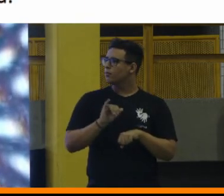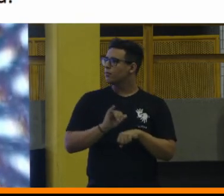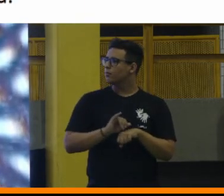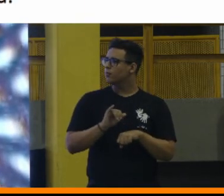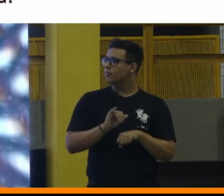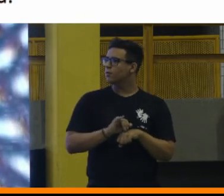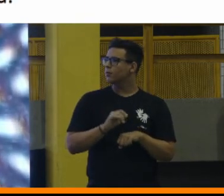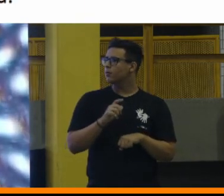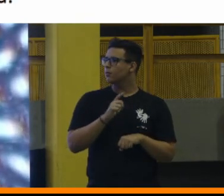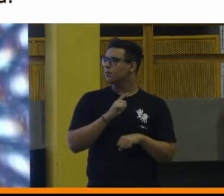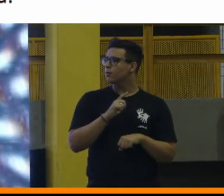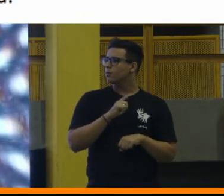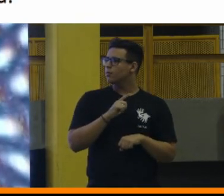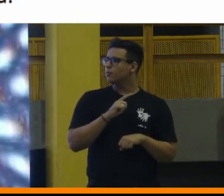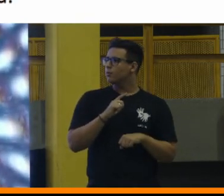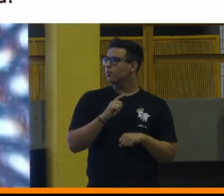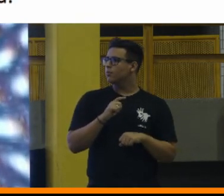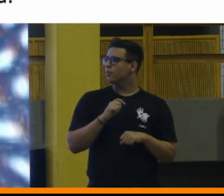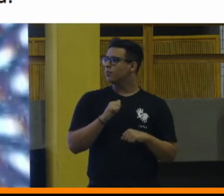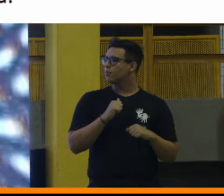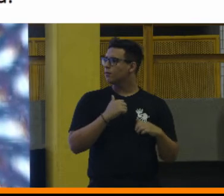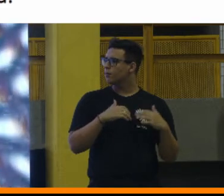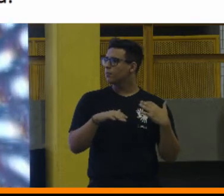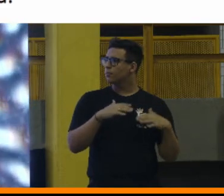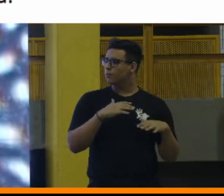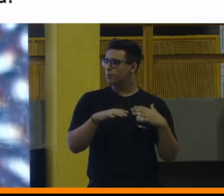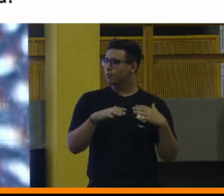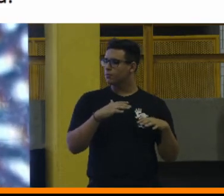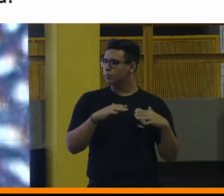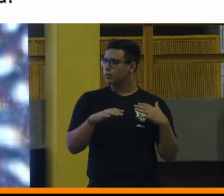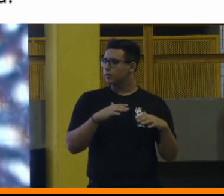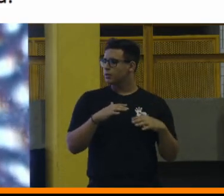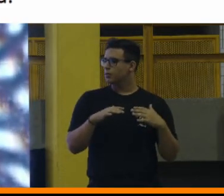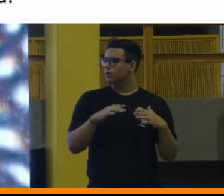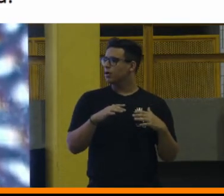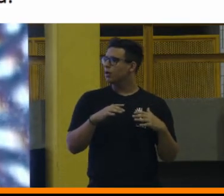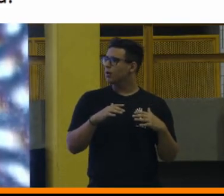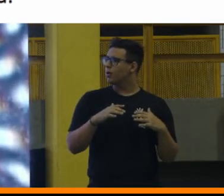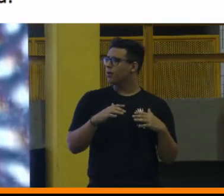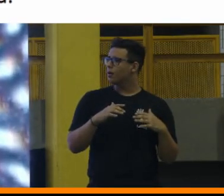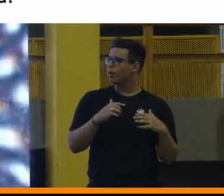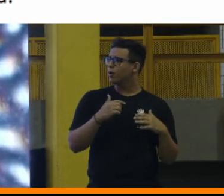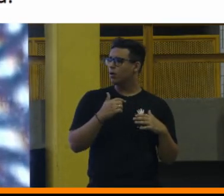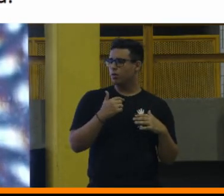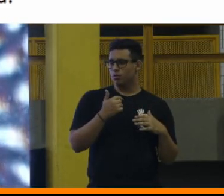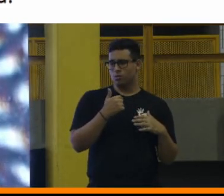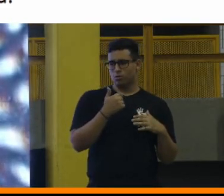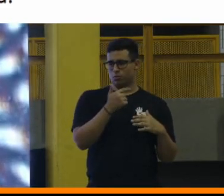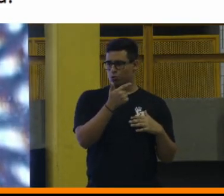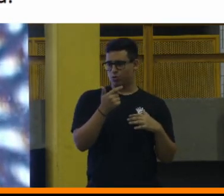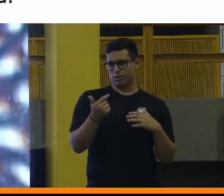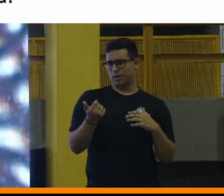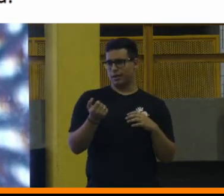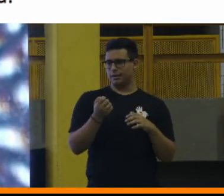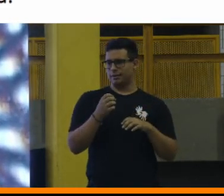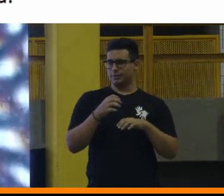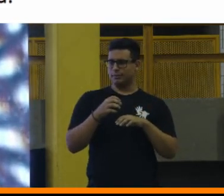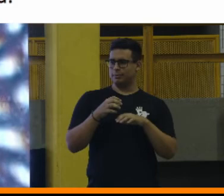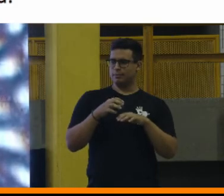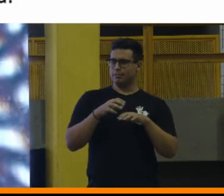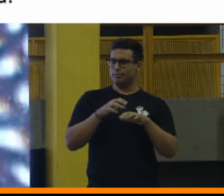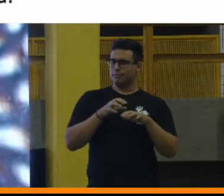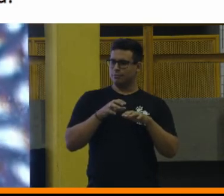aquele atrito cinético, ele acaba parando as coisas. Nesse caso, não teremos atrito. Diz aqui que com